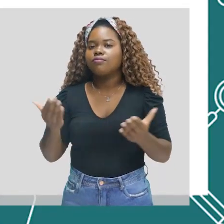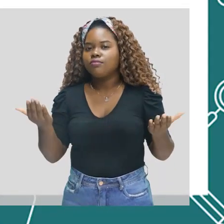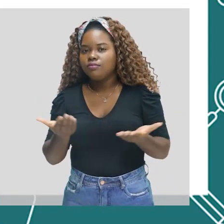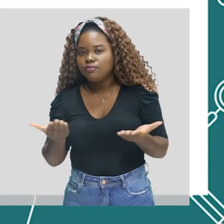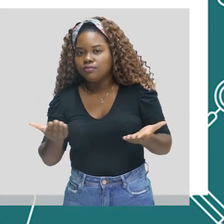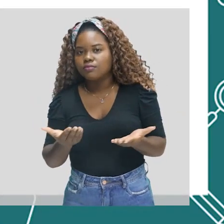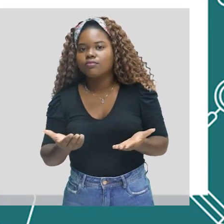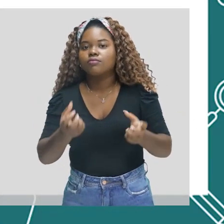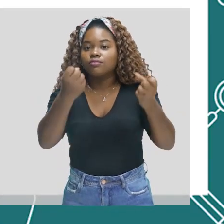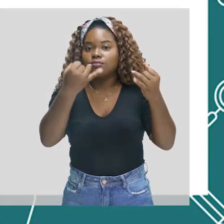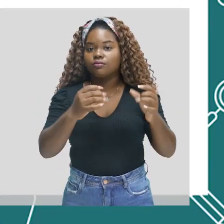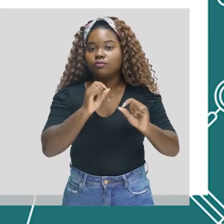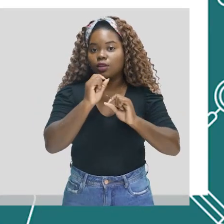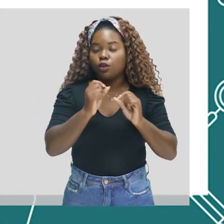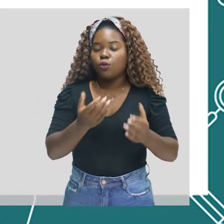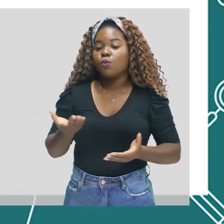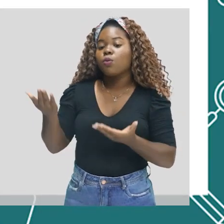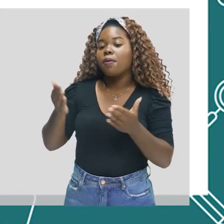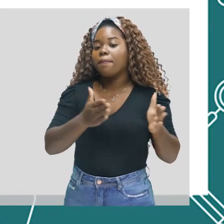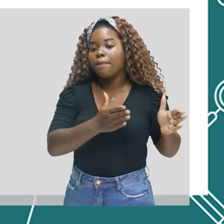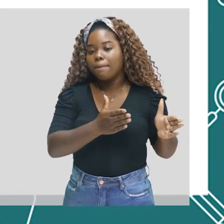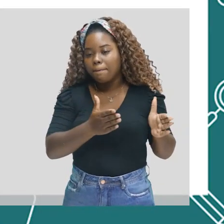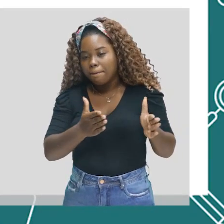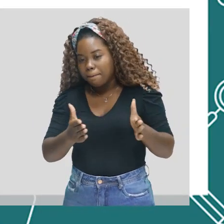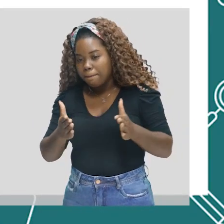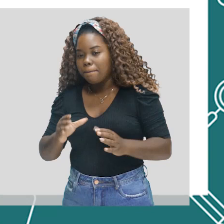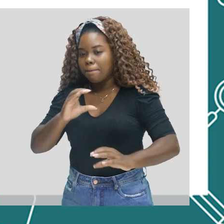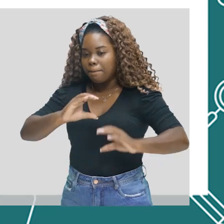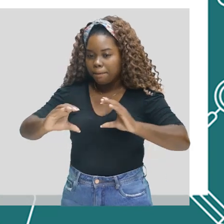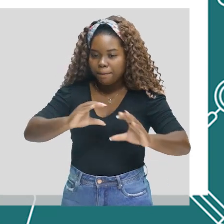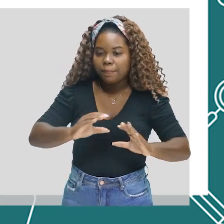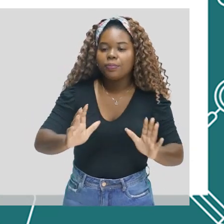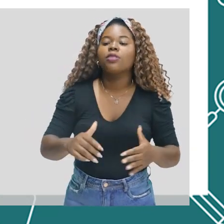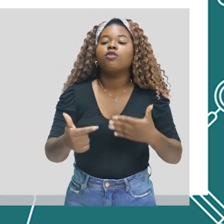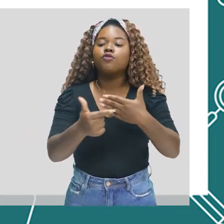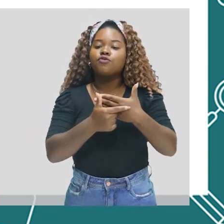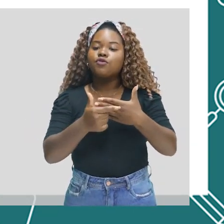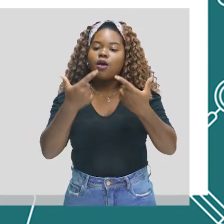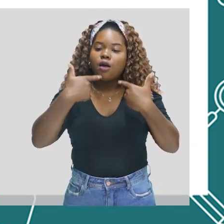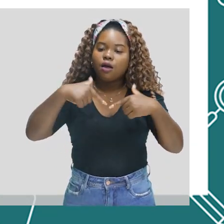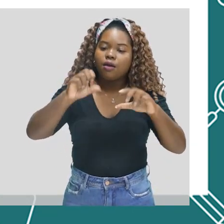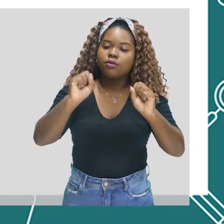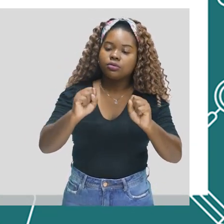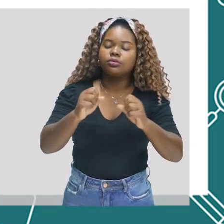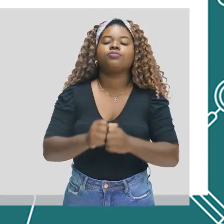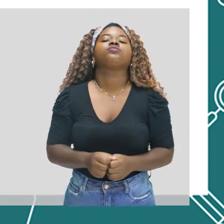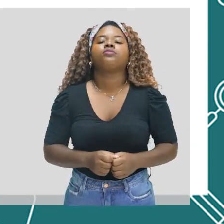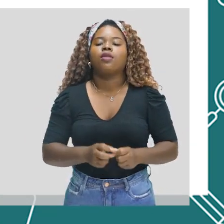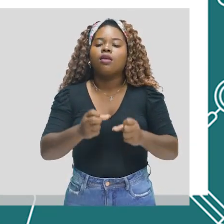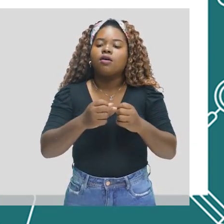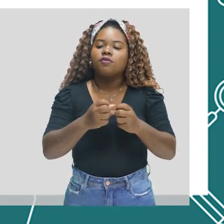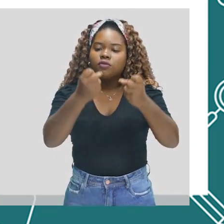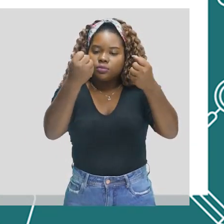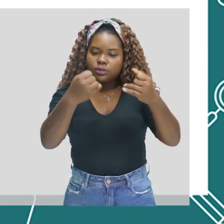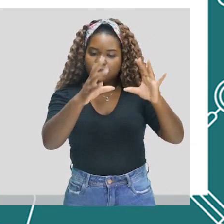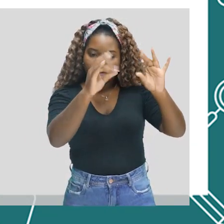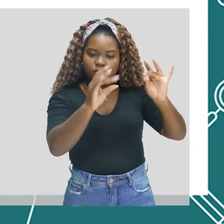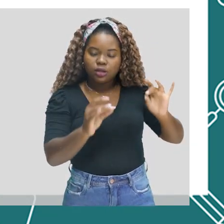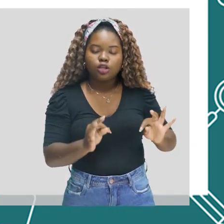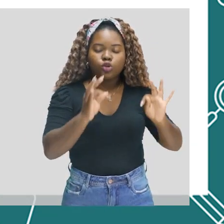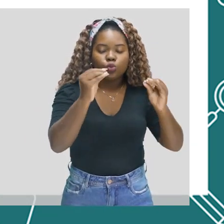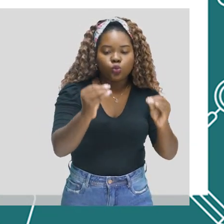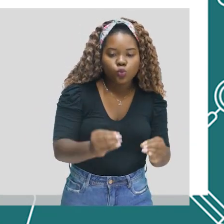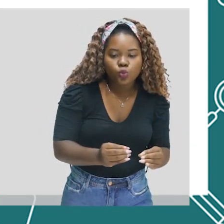de comunicação e funcionalidade da linguagem, né? Vamos ver todos esses processos que acontecem